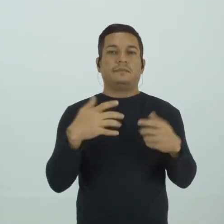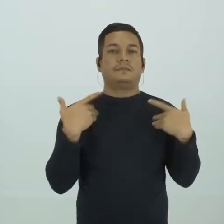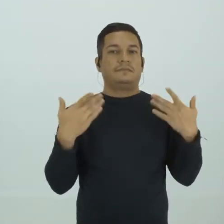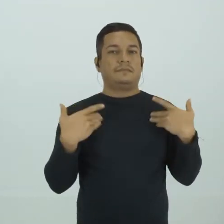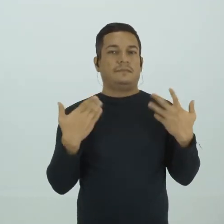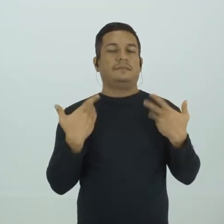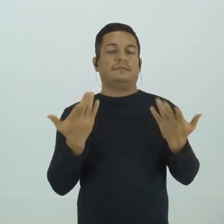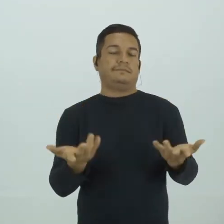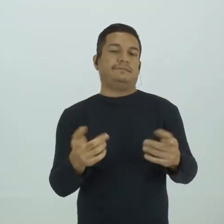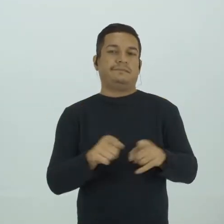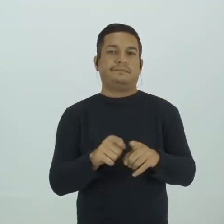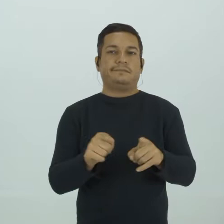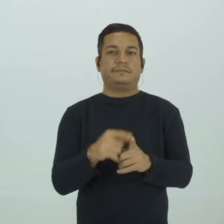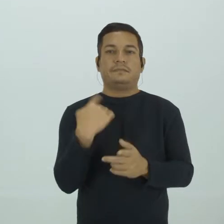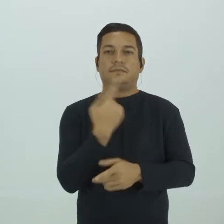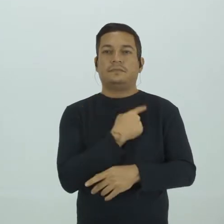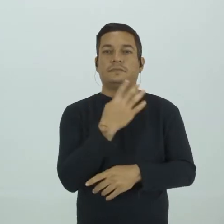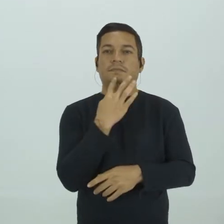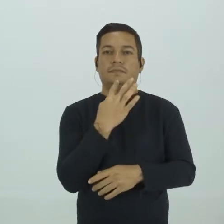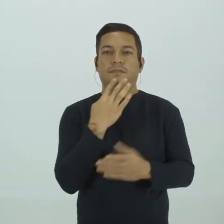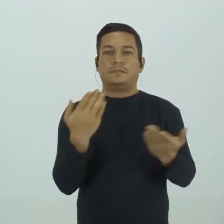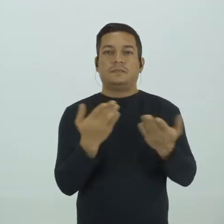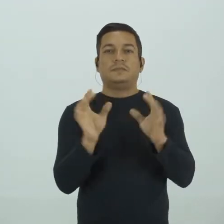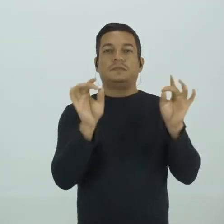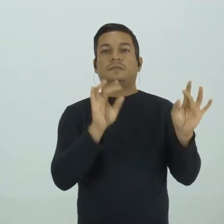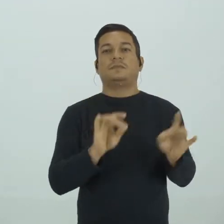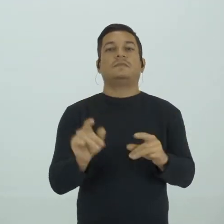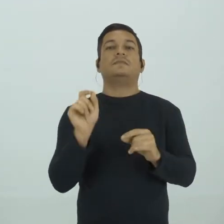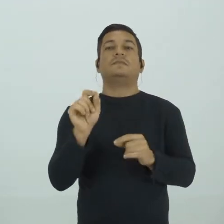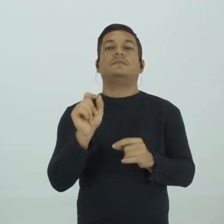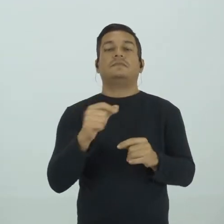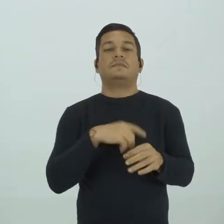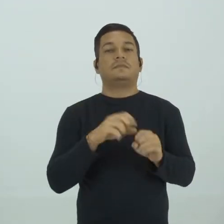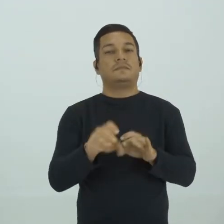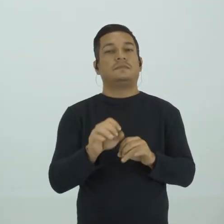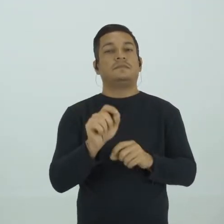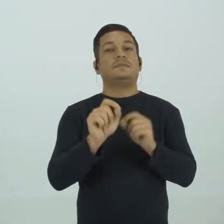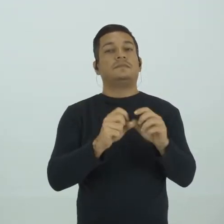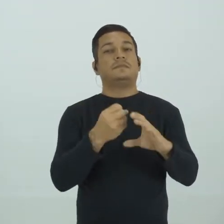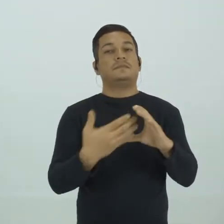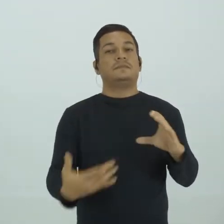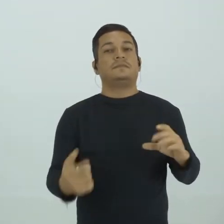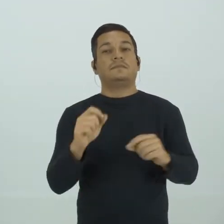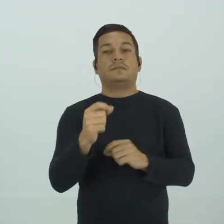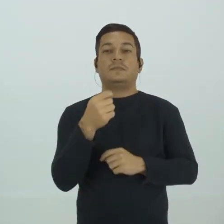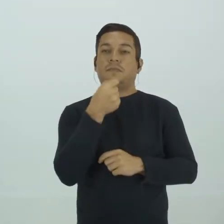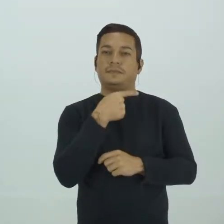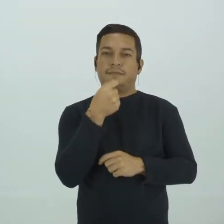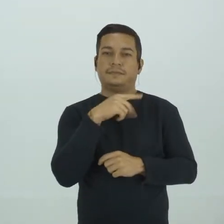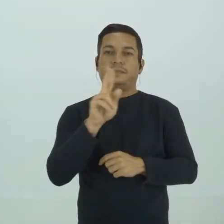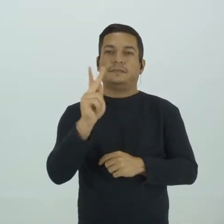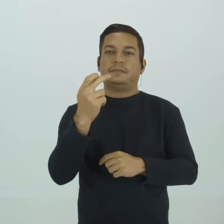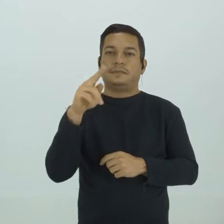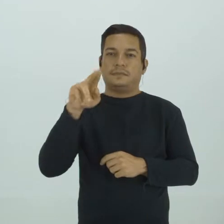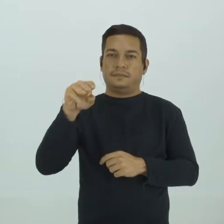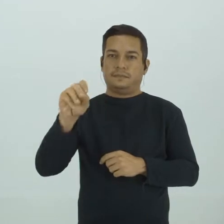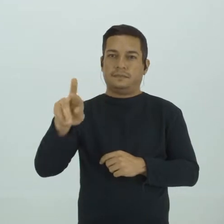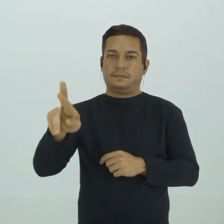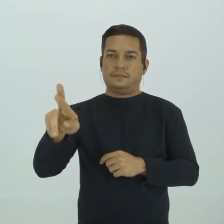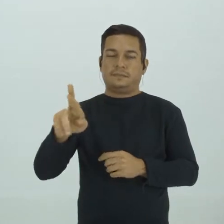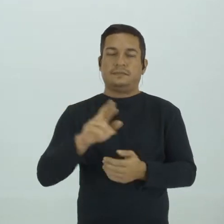para fruição. E nós vamos conhecer hoje, em especial, essa que trabalha com essa característica do humor.